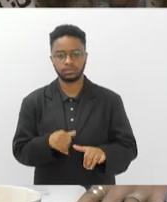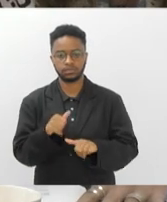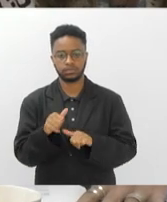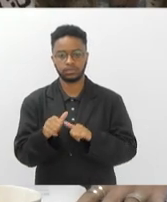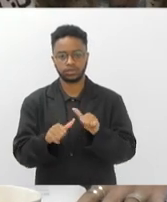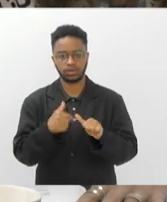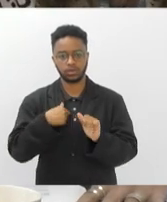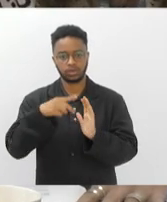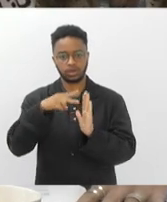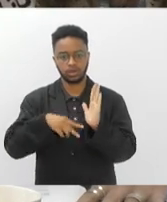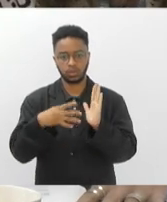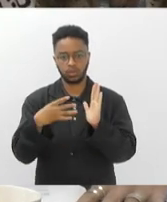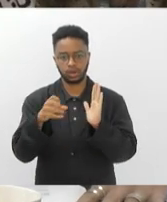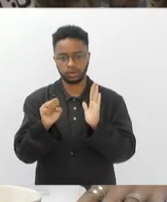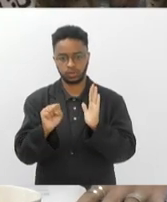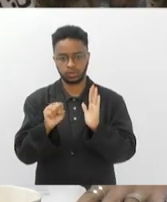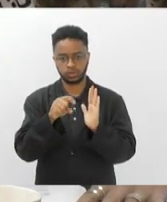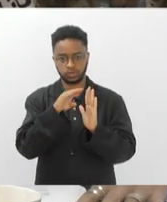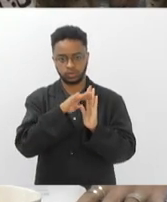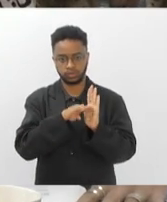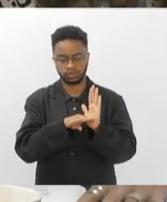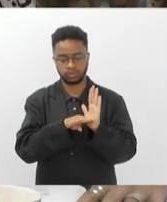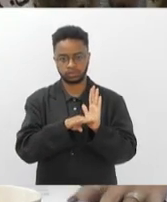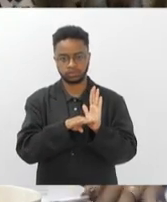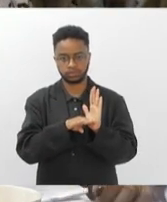o 48 da pauta.